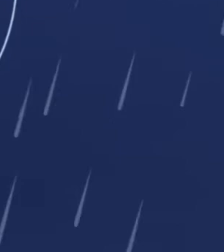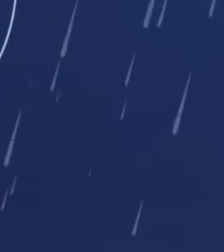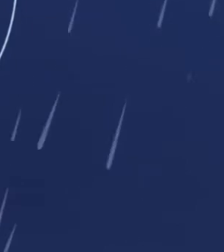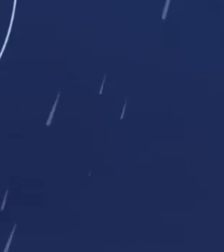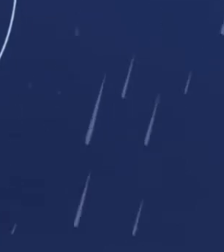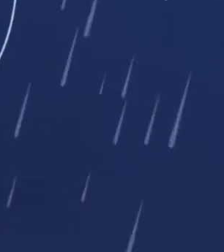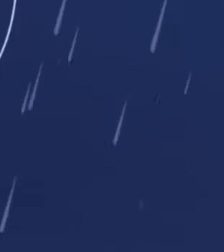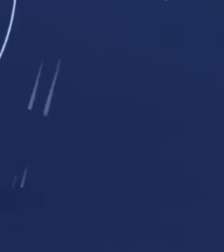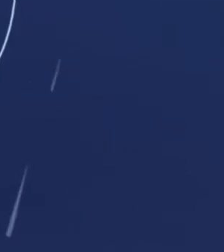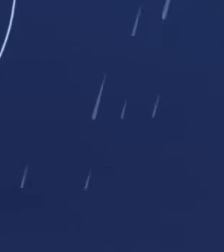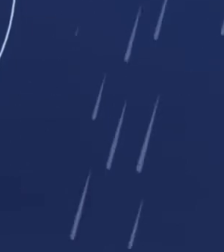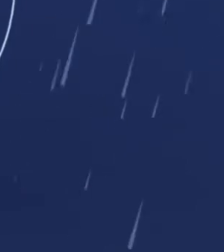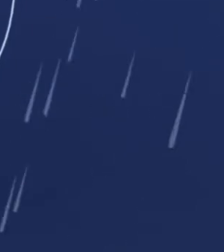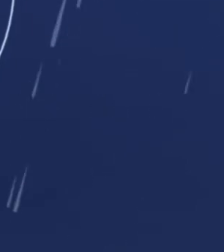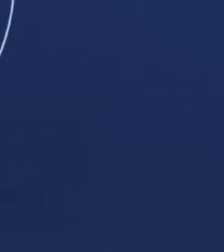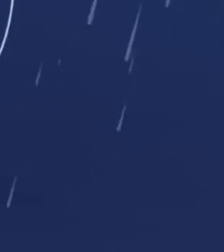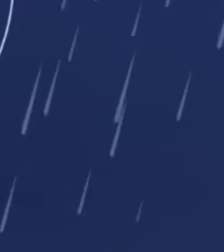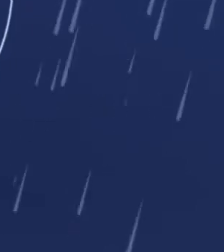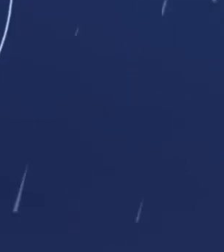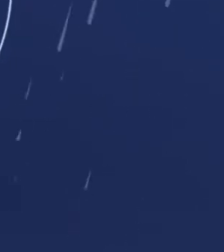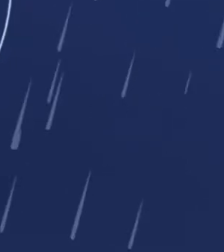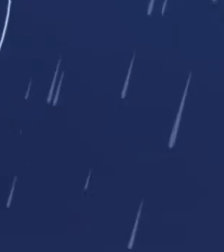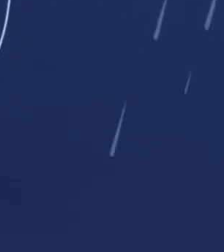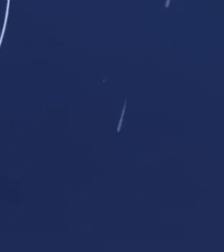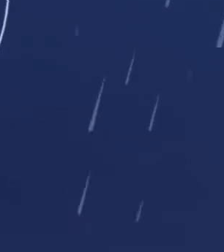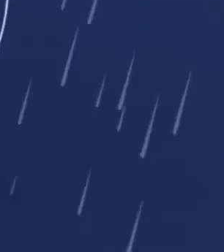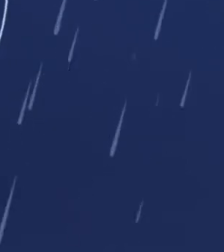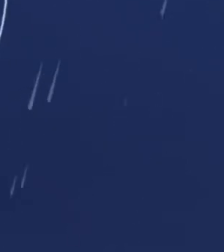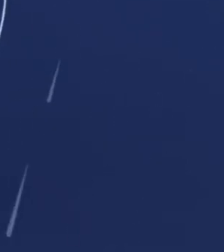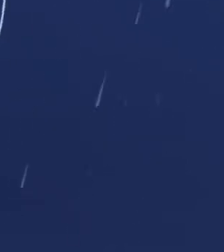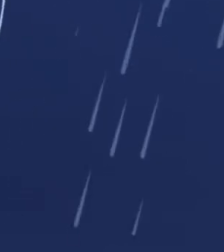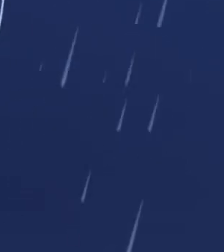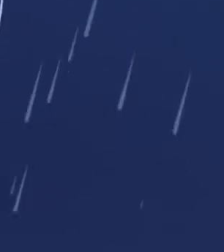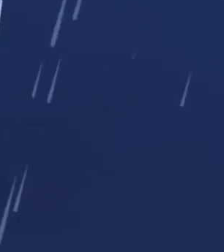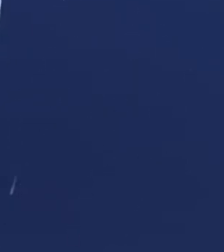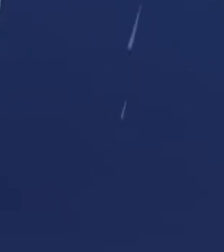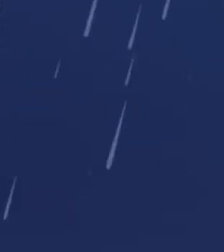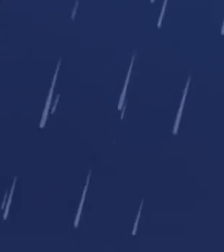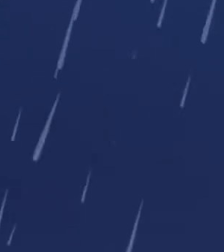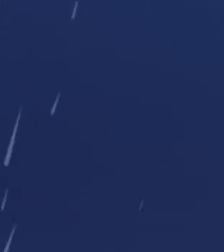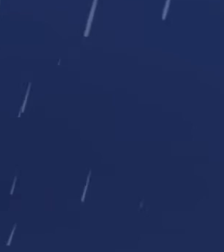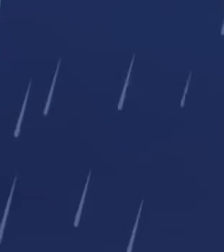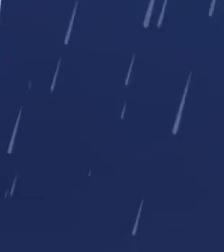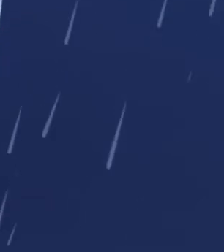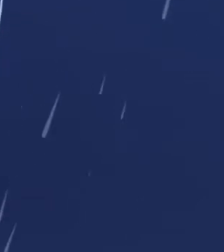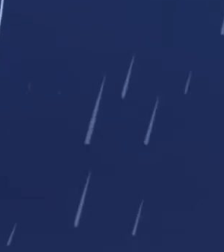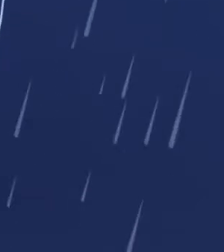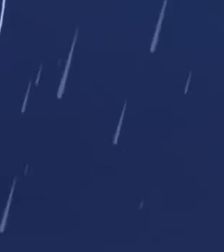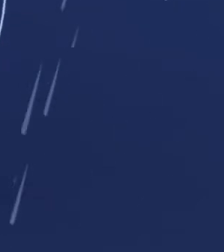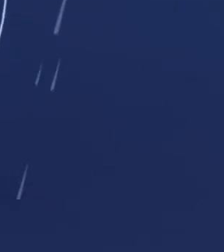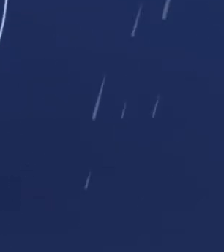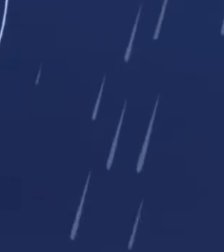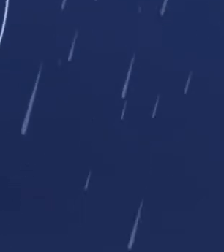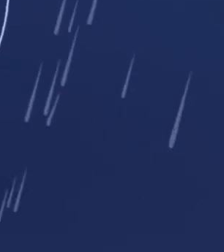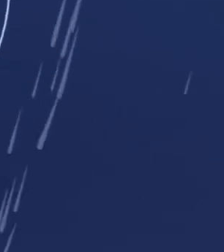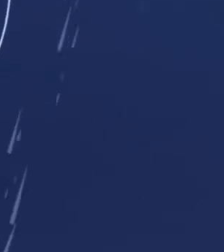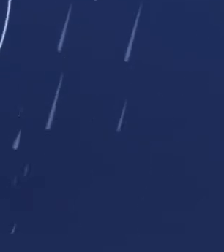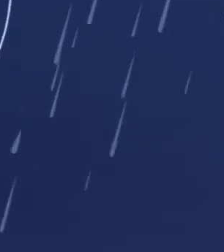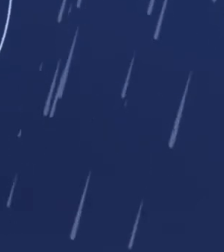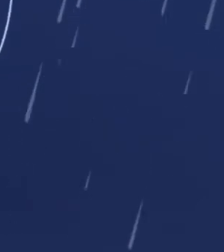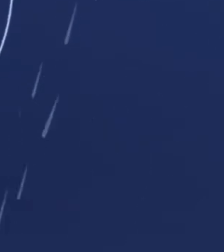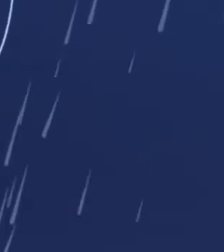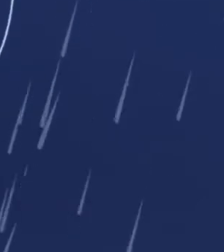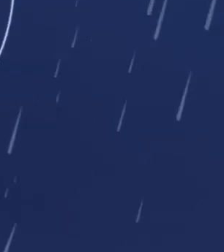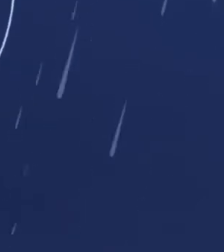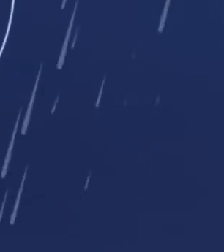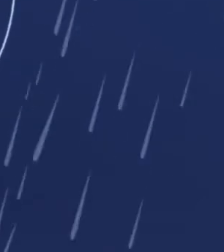Faz calor e pode chover durante todo o dia. Máxima de 31 e mínima de 22 graus. E as temperaturas continuam altas